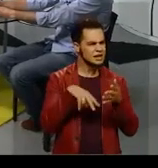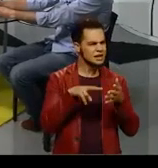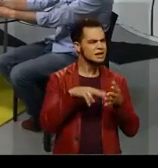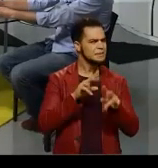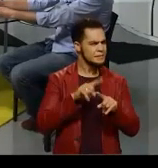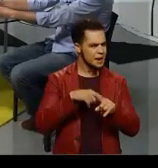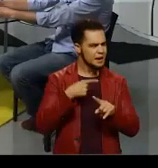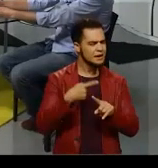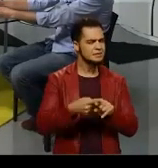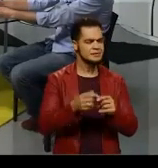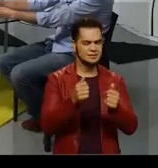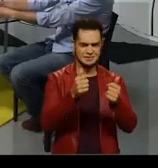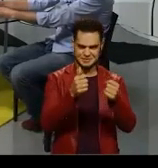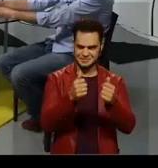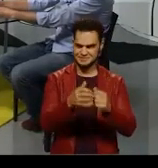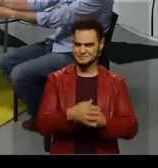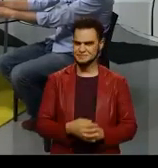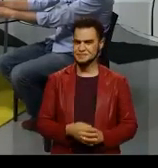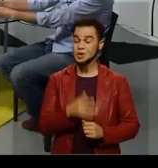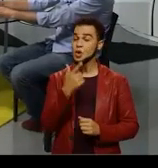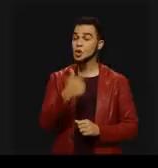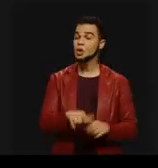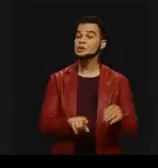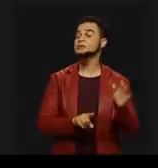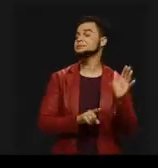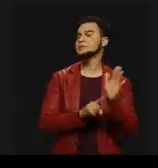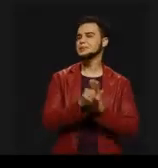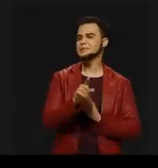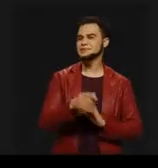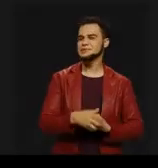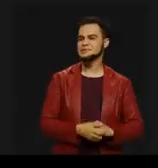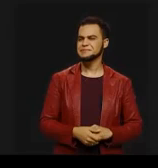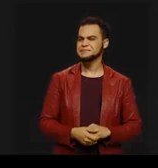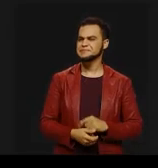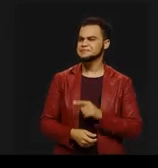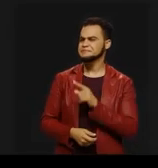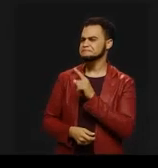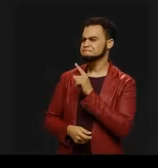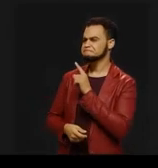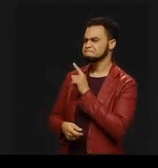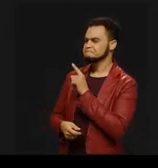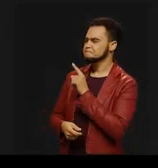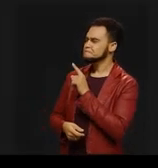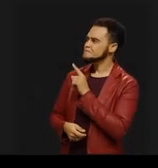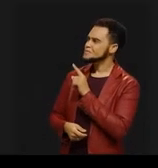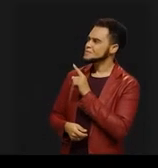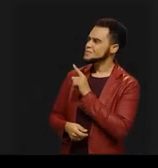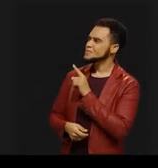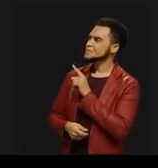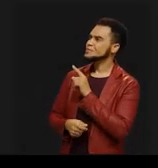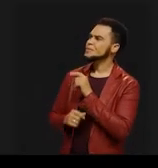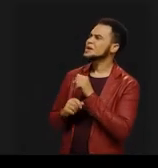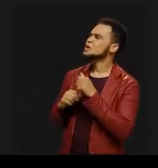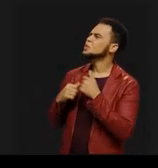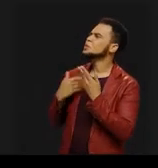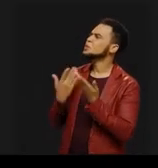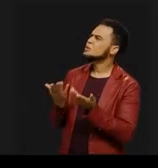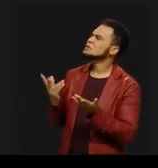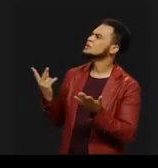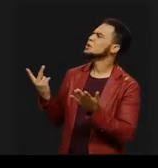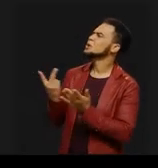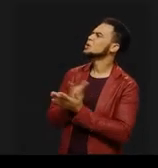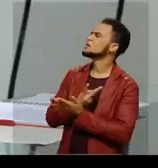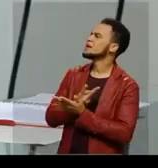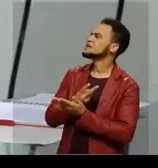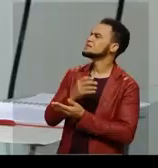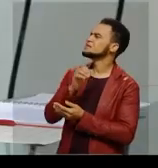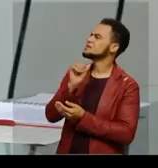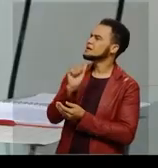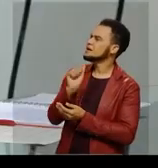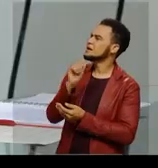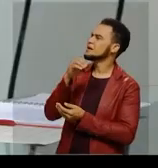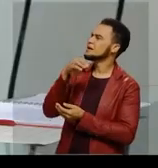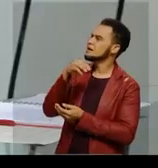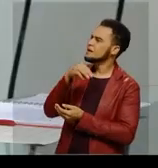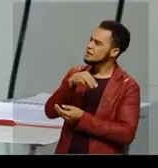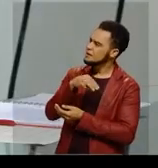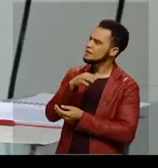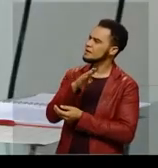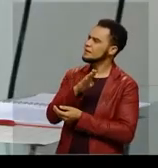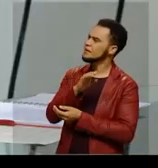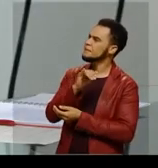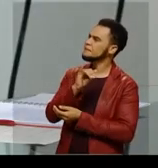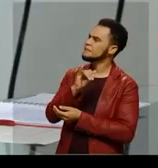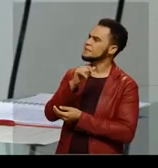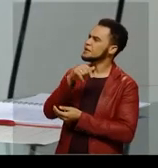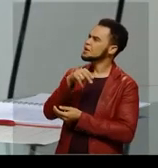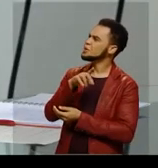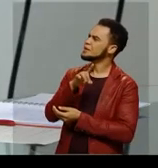pergunta. Vamos. Quando acontece ambiguidade em um texto? Perfeito. Vamos lá, né? Falar sobre um